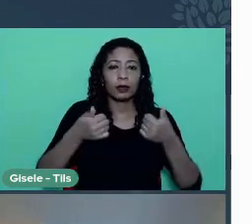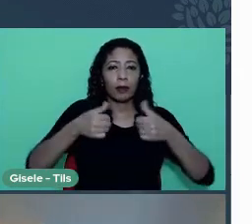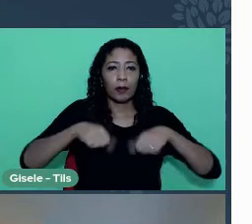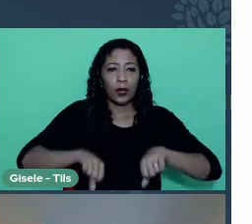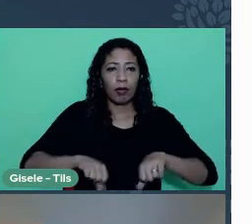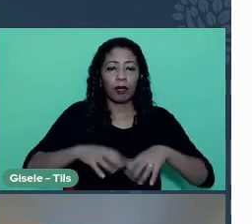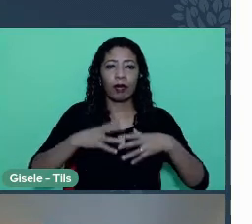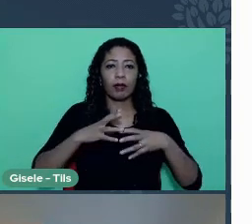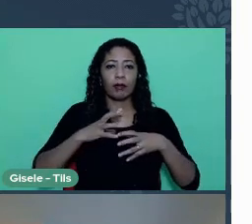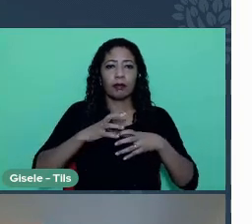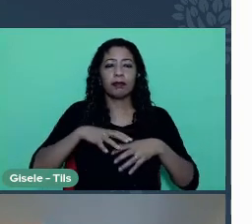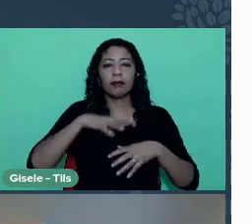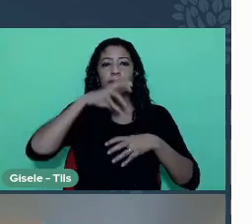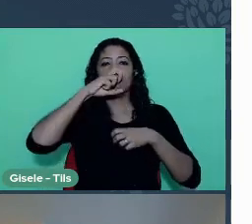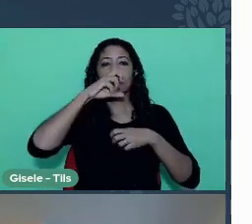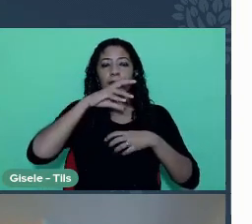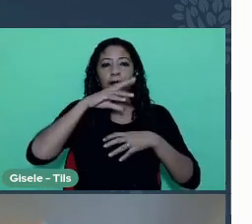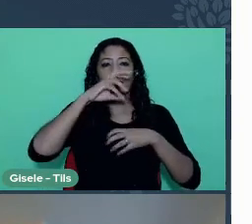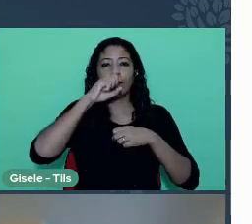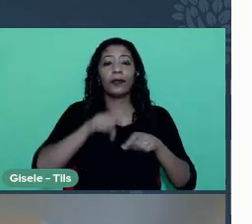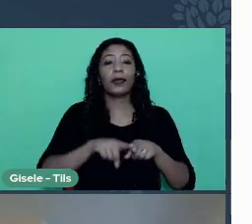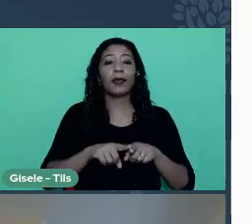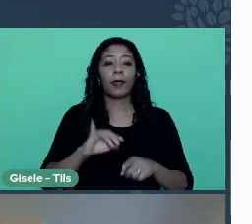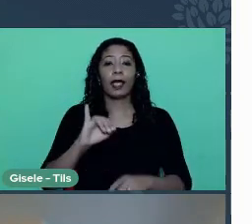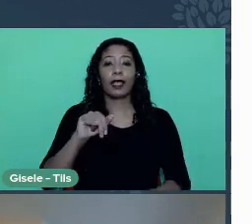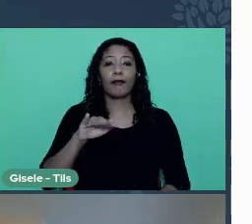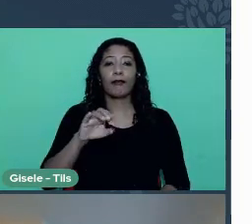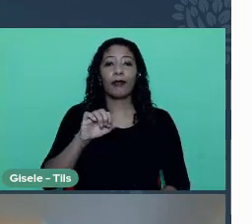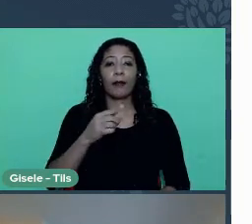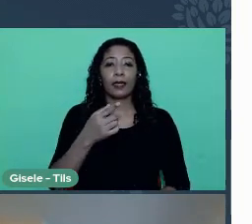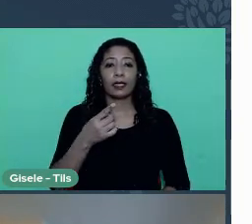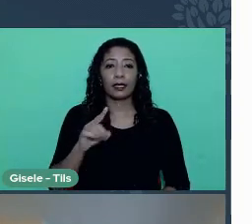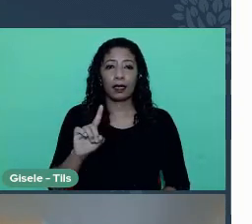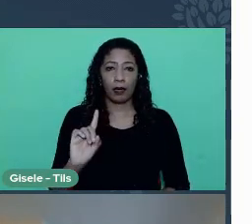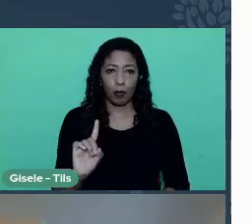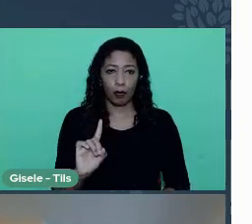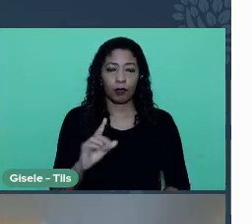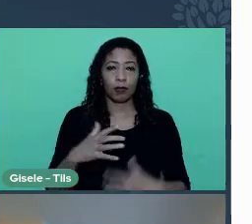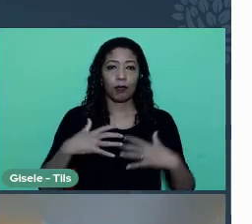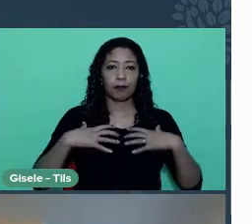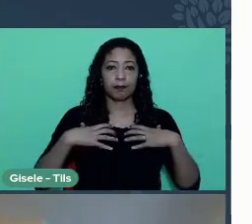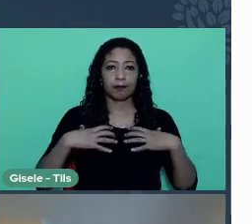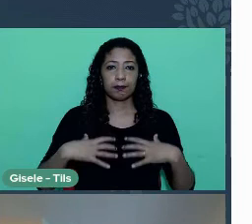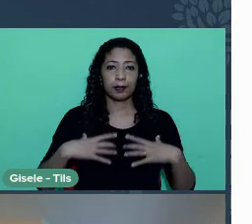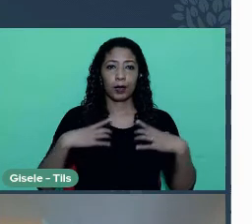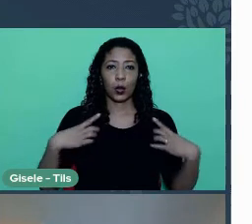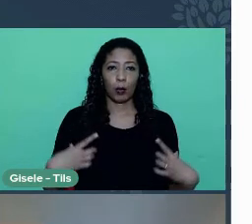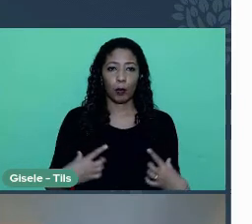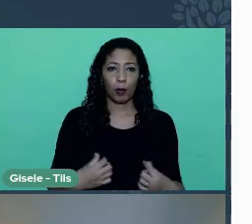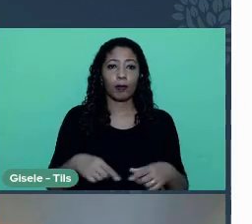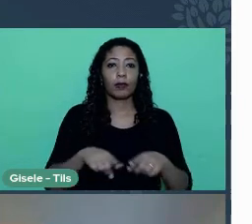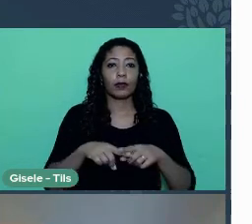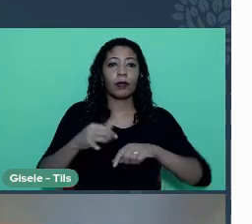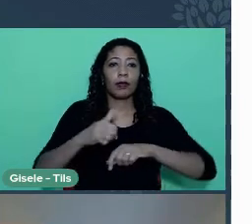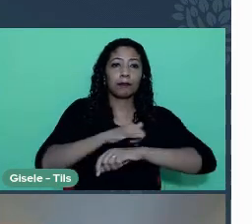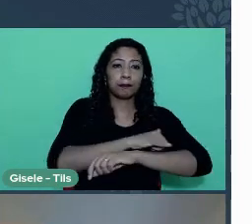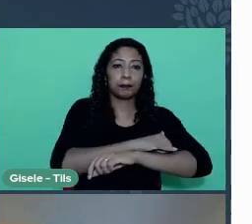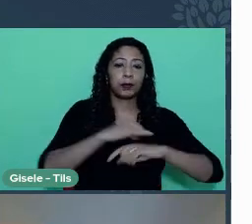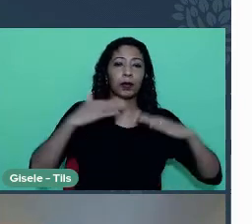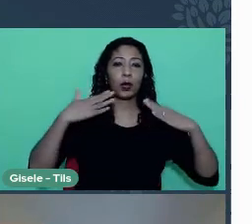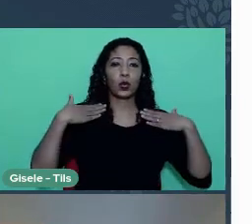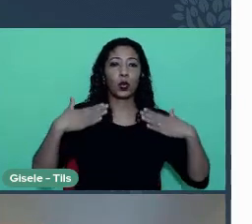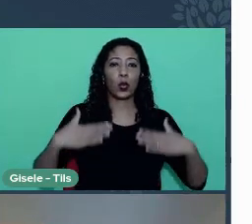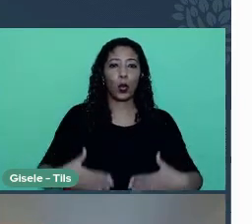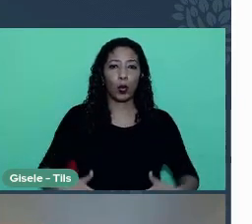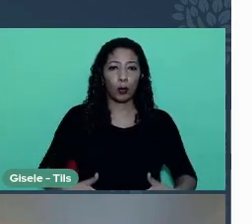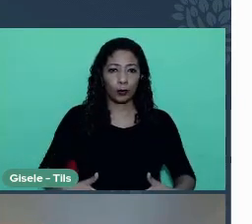tem uma inflamação pulmonar e uma inflamação no corpo inteiro, dada pelas duas doenças, né? E elas apresentam